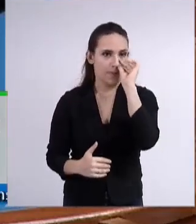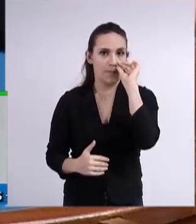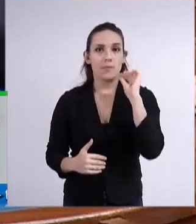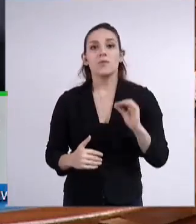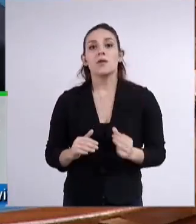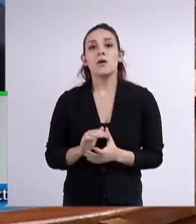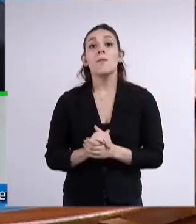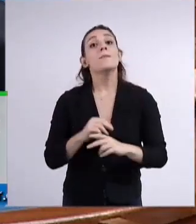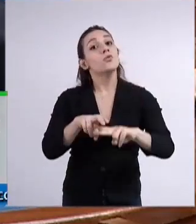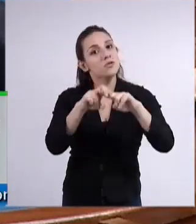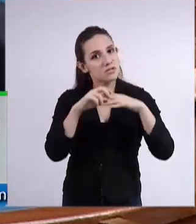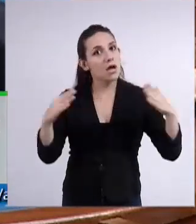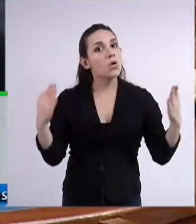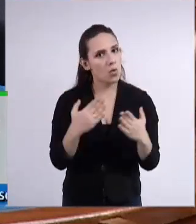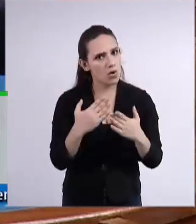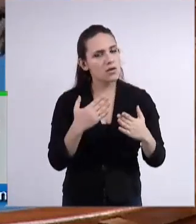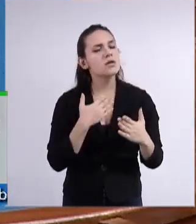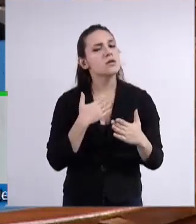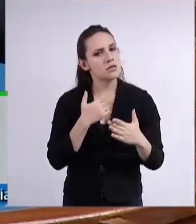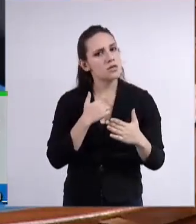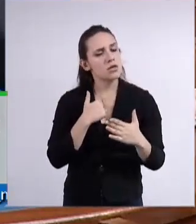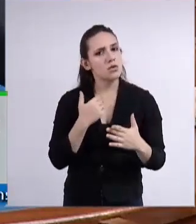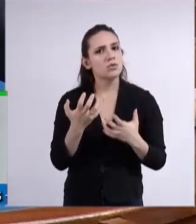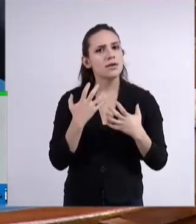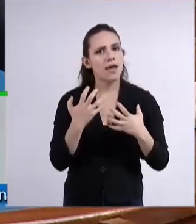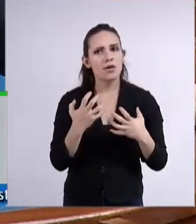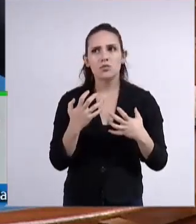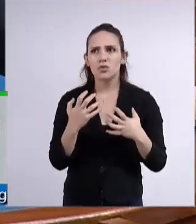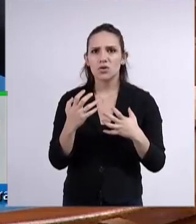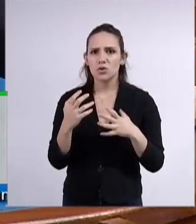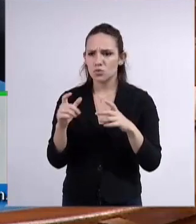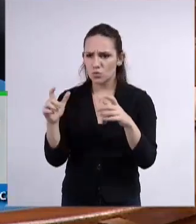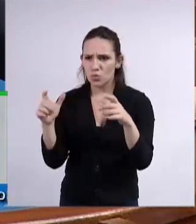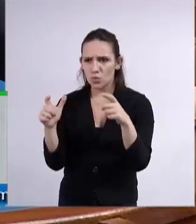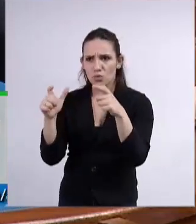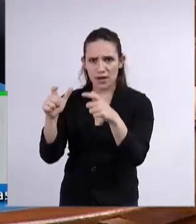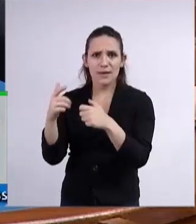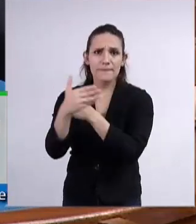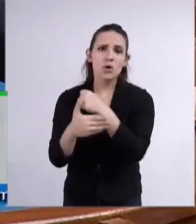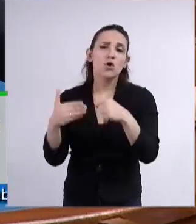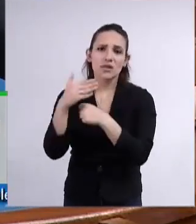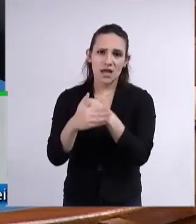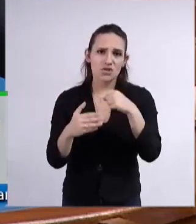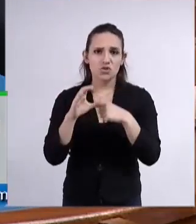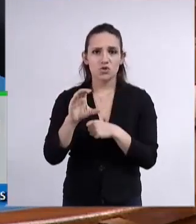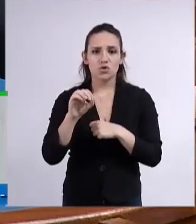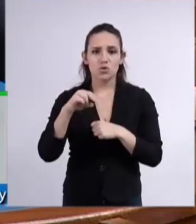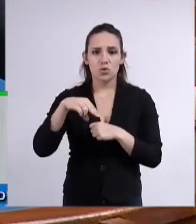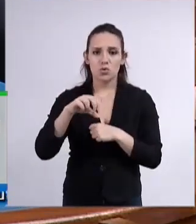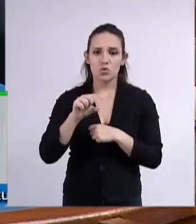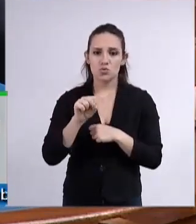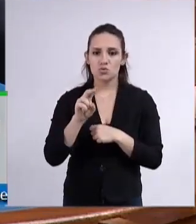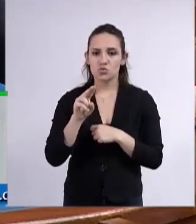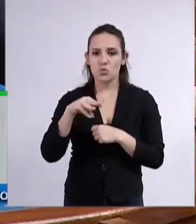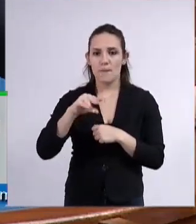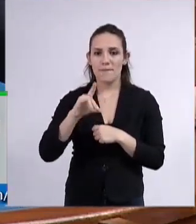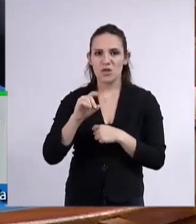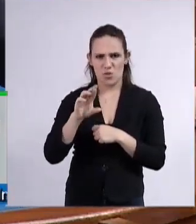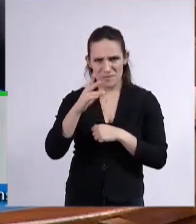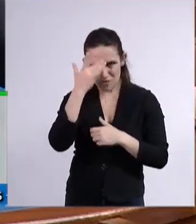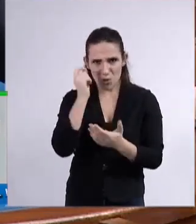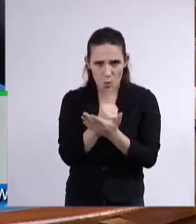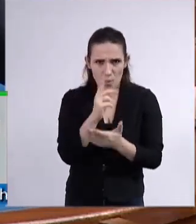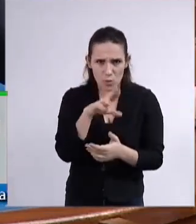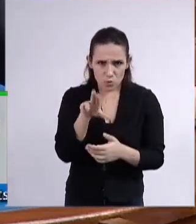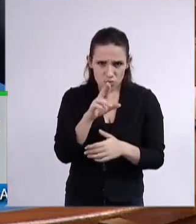aos órgãos de proteção e defesa do consumidor. Deputado Marçal Filho chamou aqui a atenção para um aspecto importante. Quando